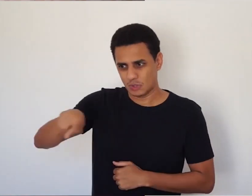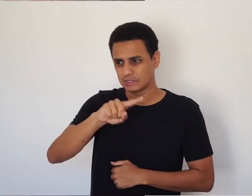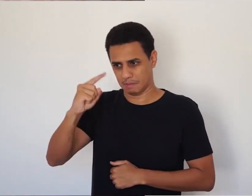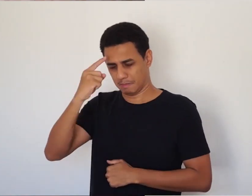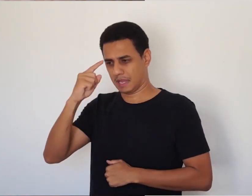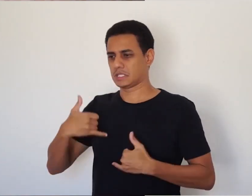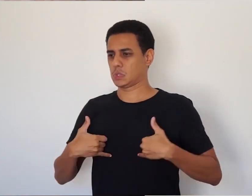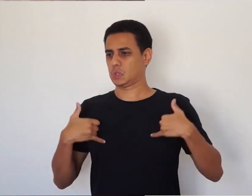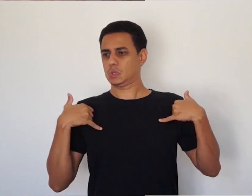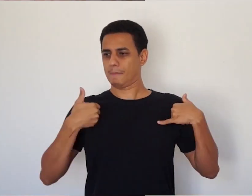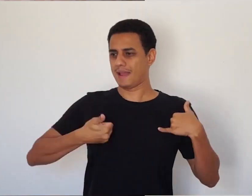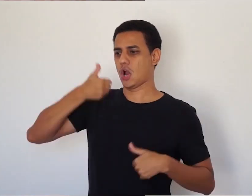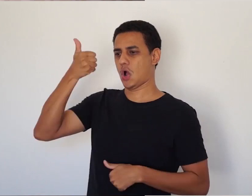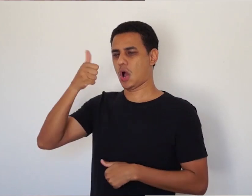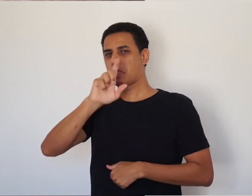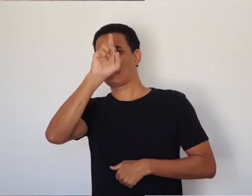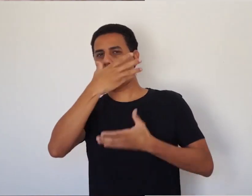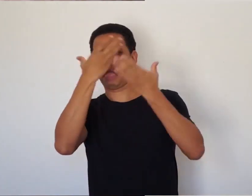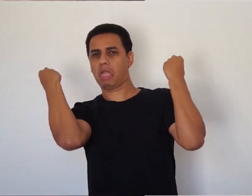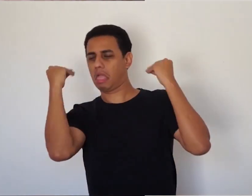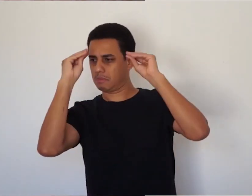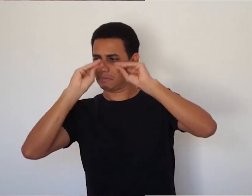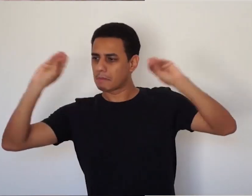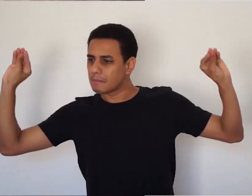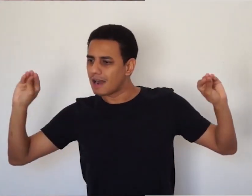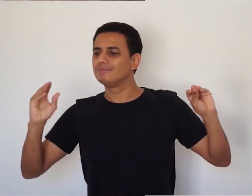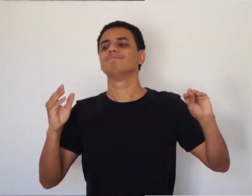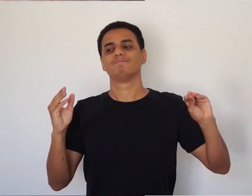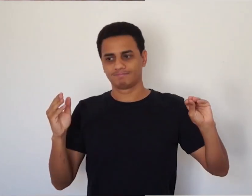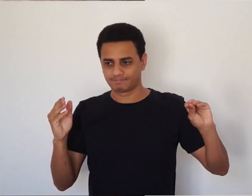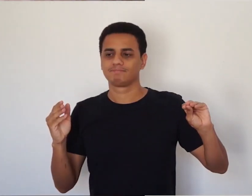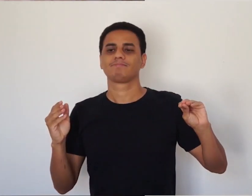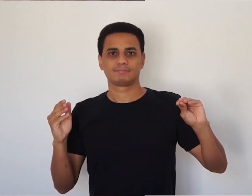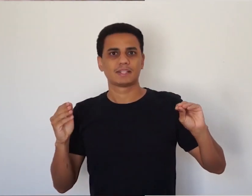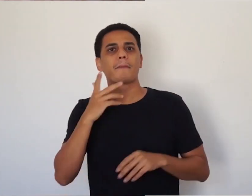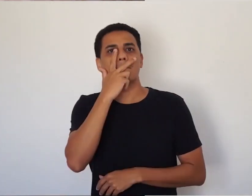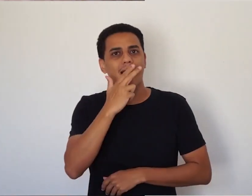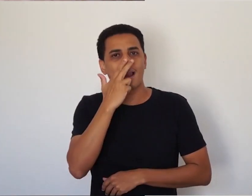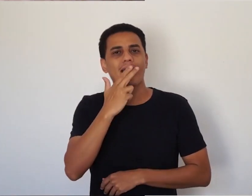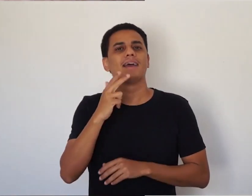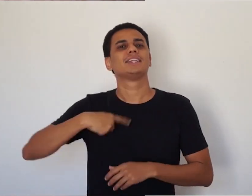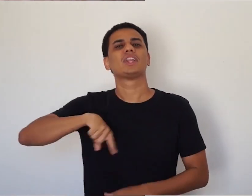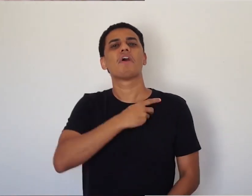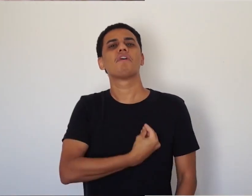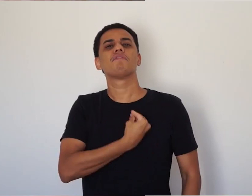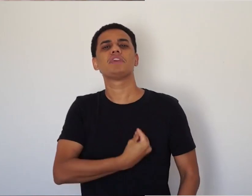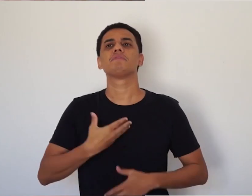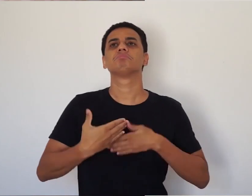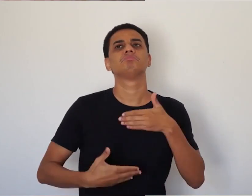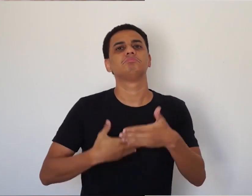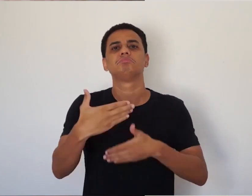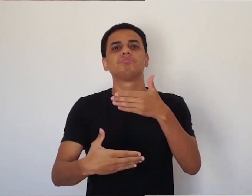que estamos vivendo, onde nós nos consideramos o próprio Deus, e onde nós vamos realmente vivendo a história como